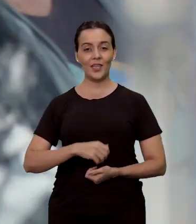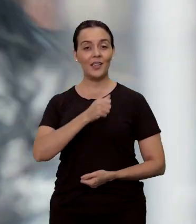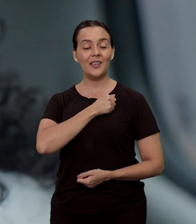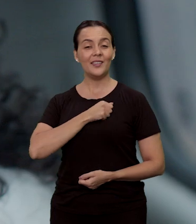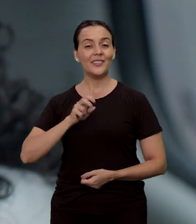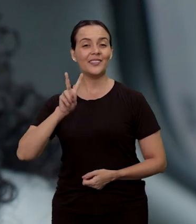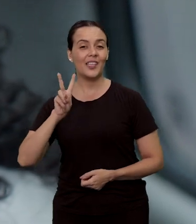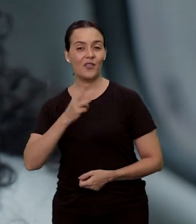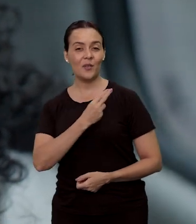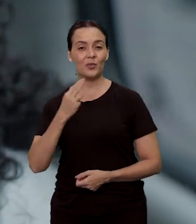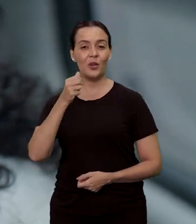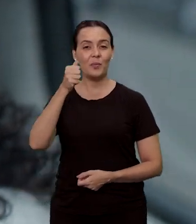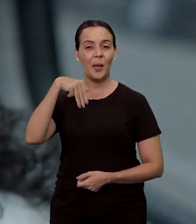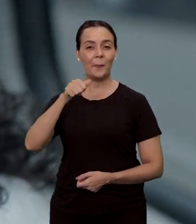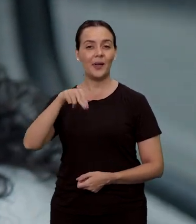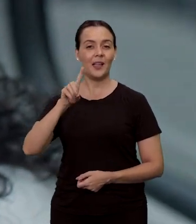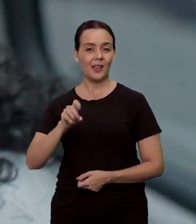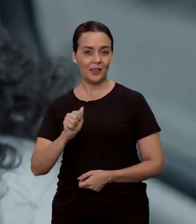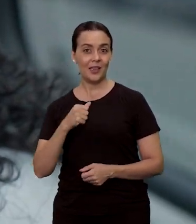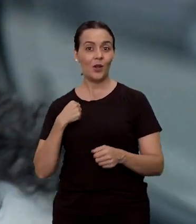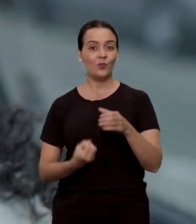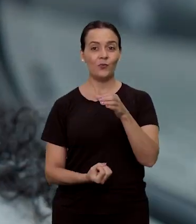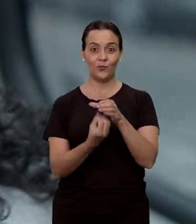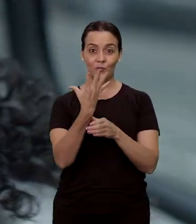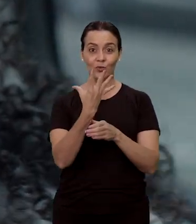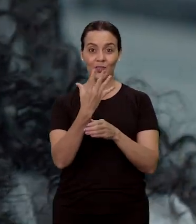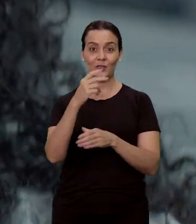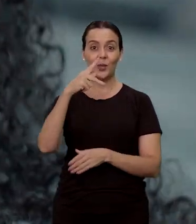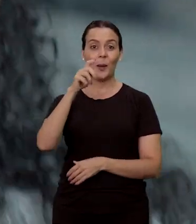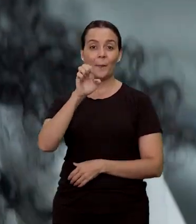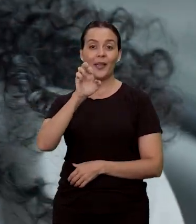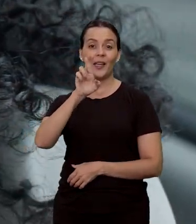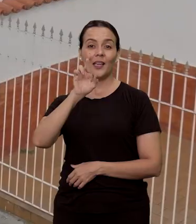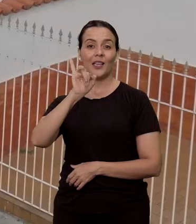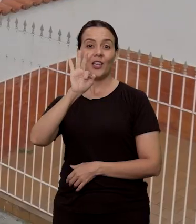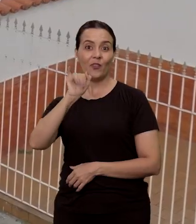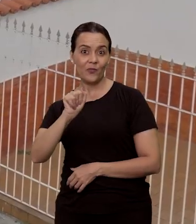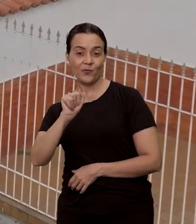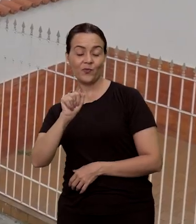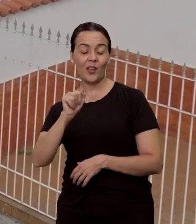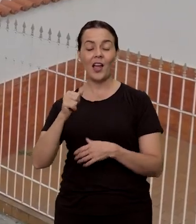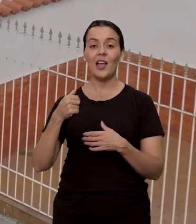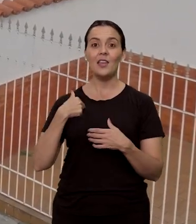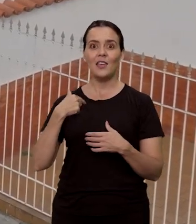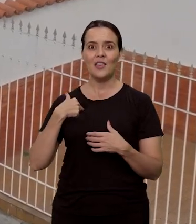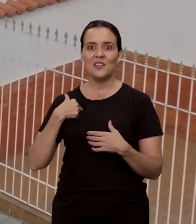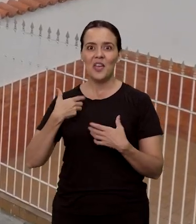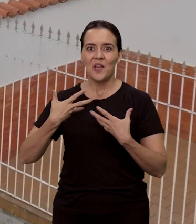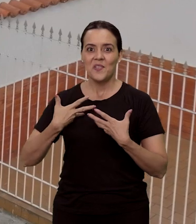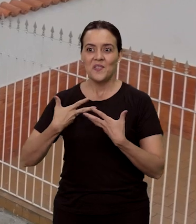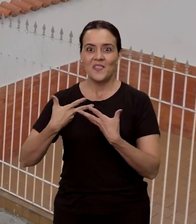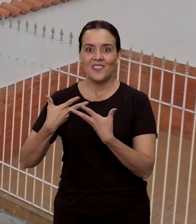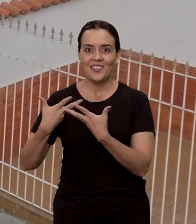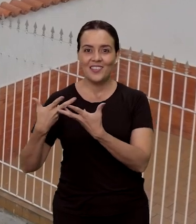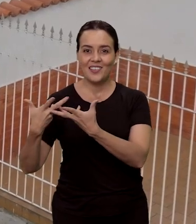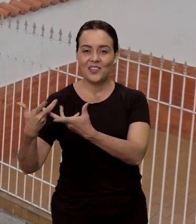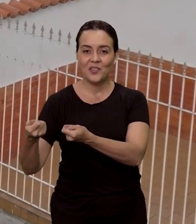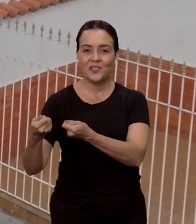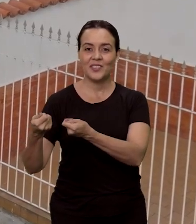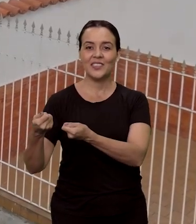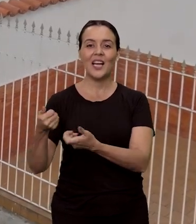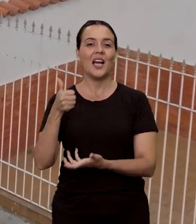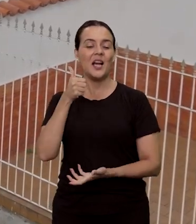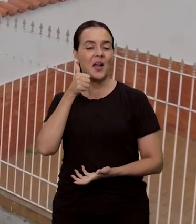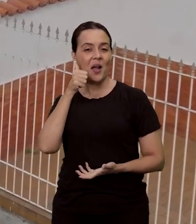Salve galera, meu nome é Amanda Costa, sou fundadora do Instituto Perifa Sustentável e eu recebi um convite maravilhoso. A